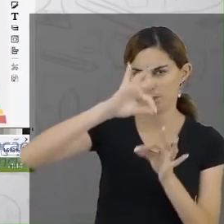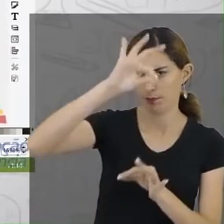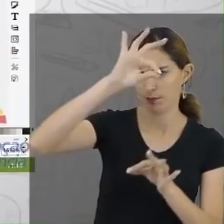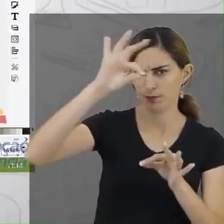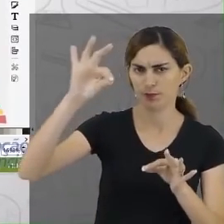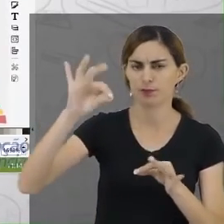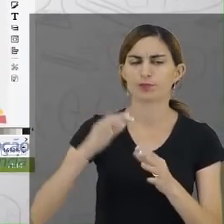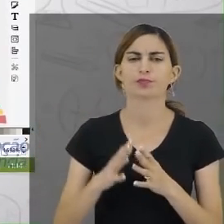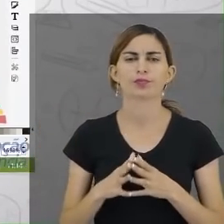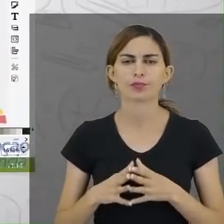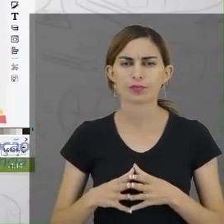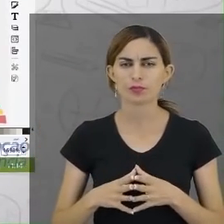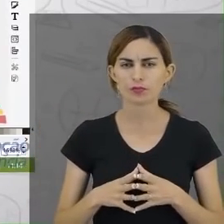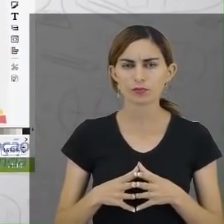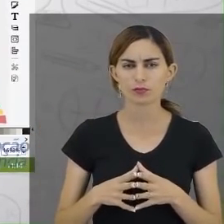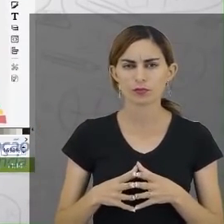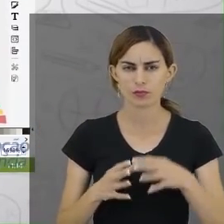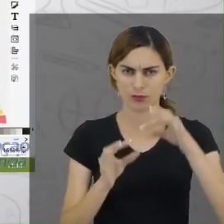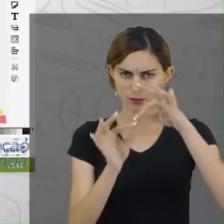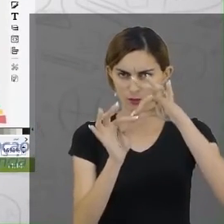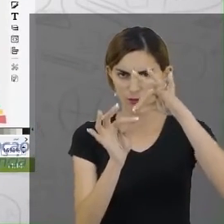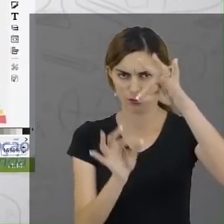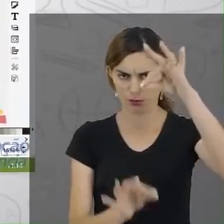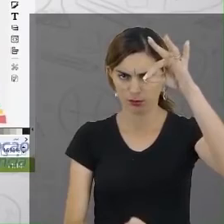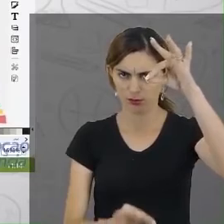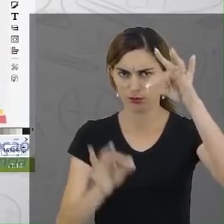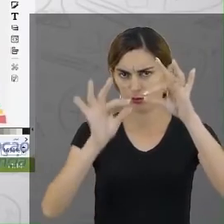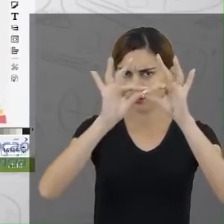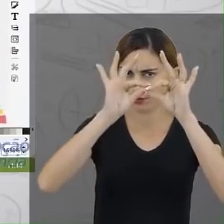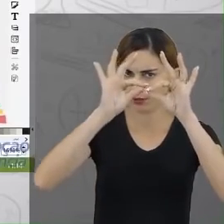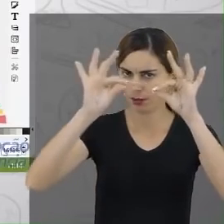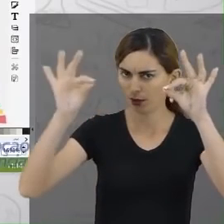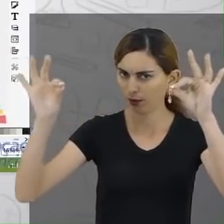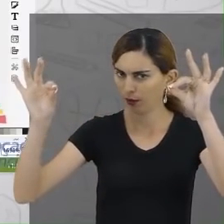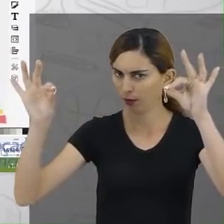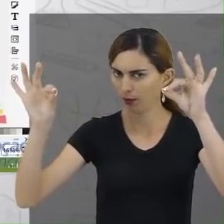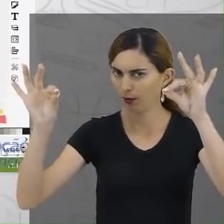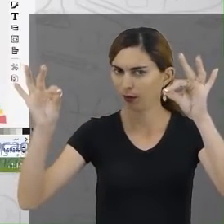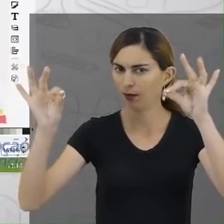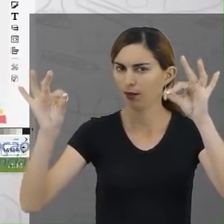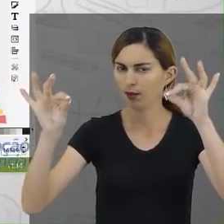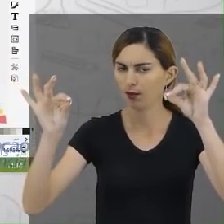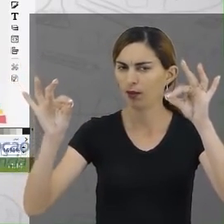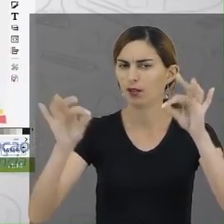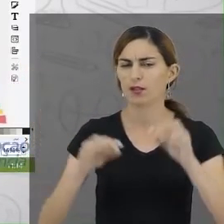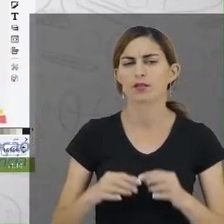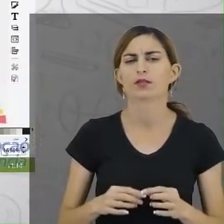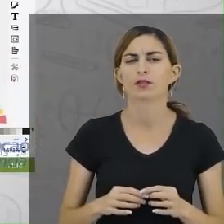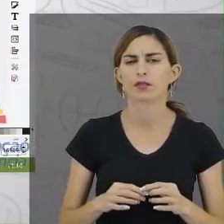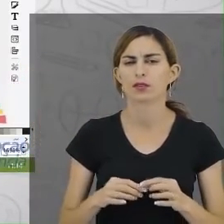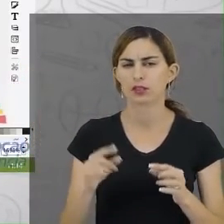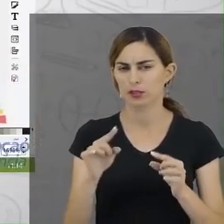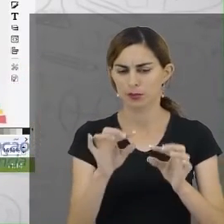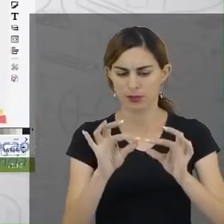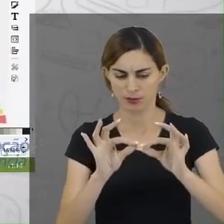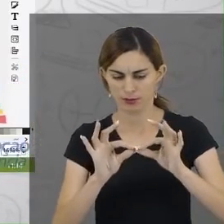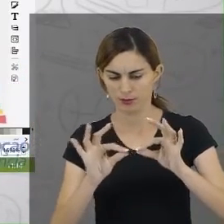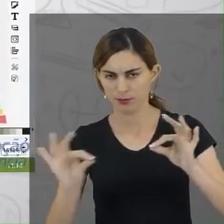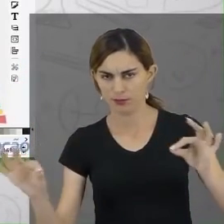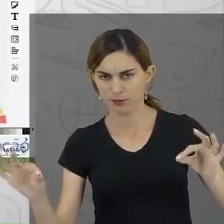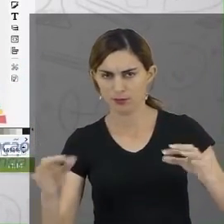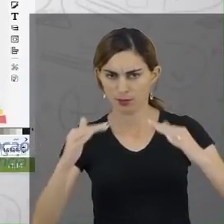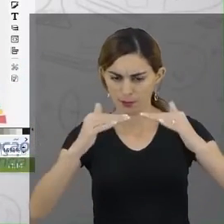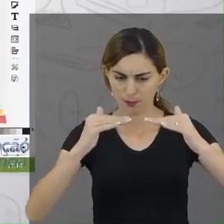feito através de nós. Temos um caminho daqui para cá, desta ponta